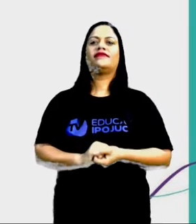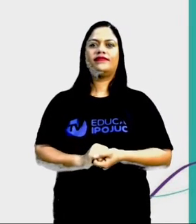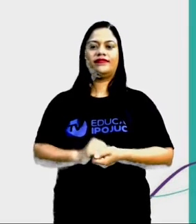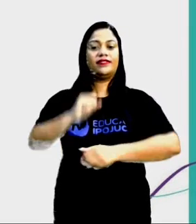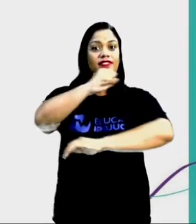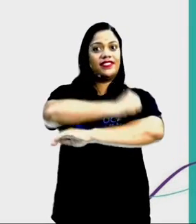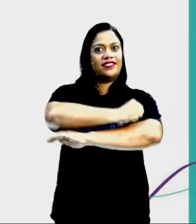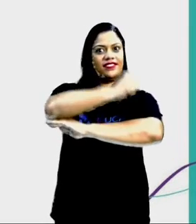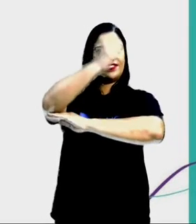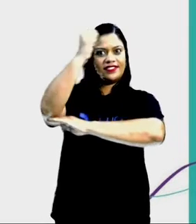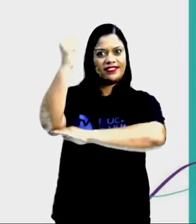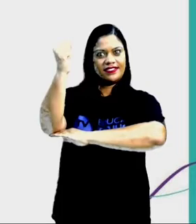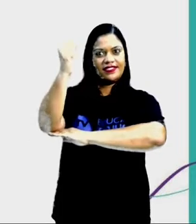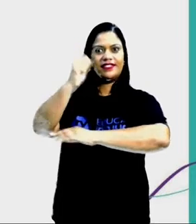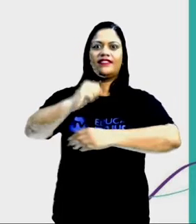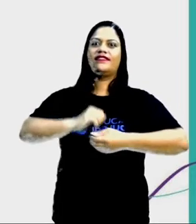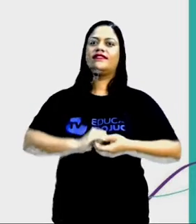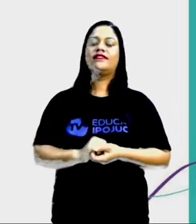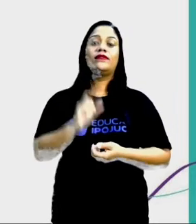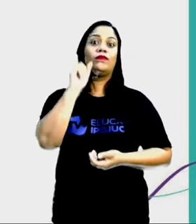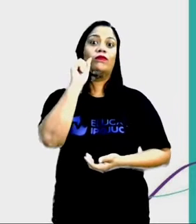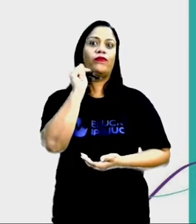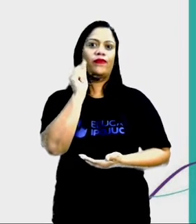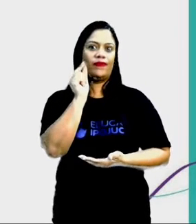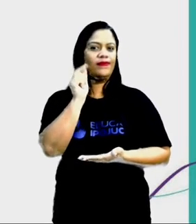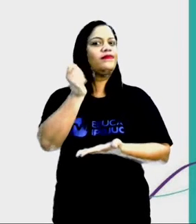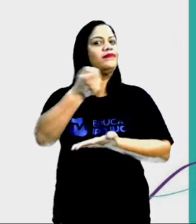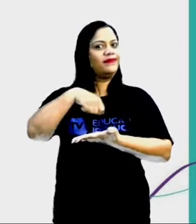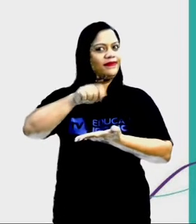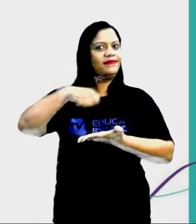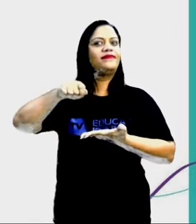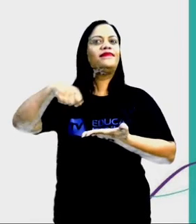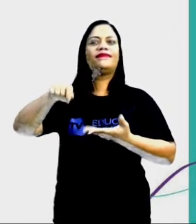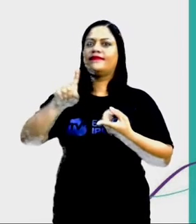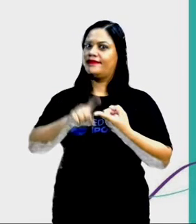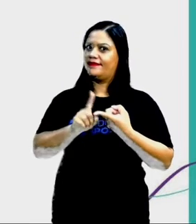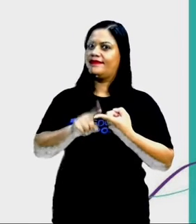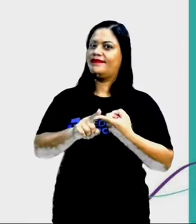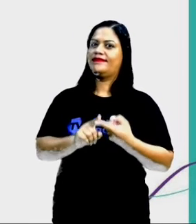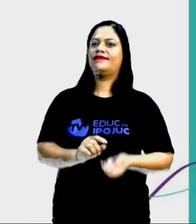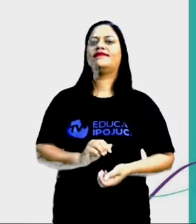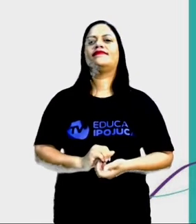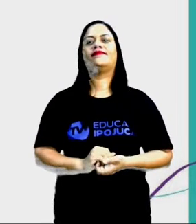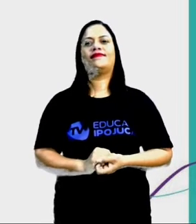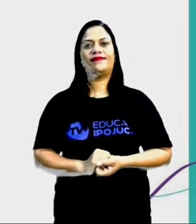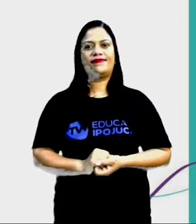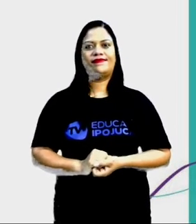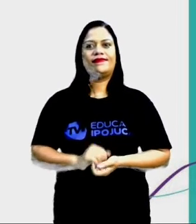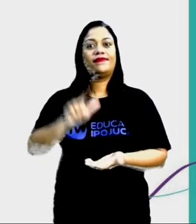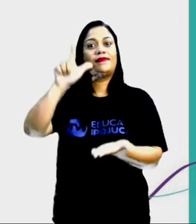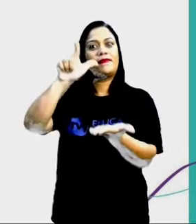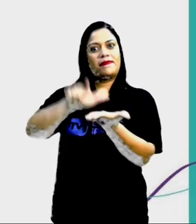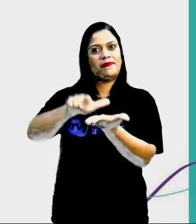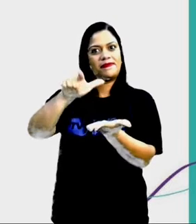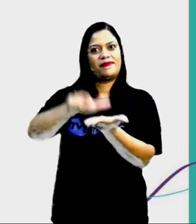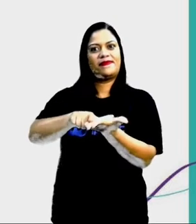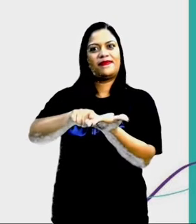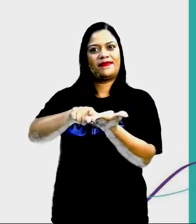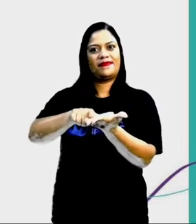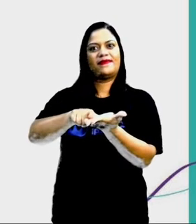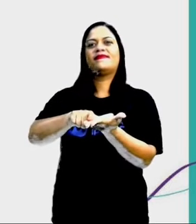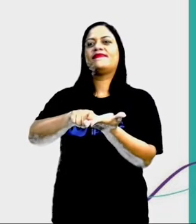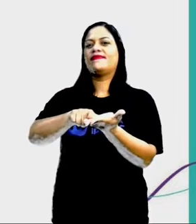a janela. O lápis também é feito de madeira. O